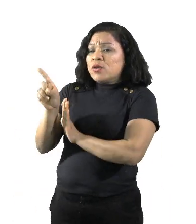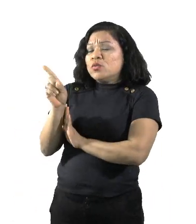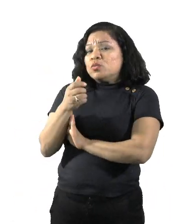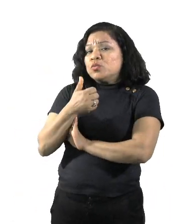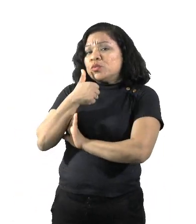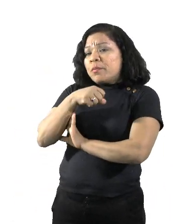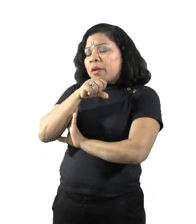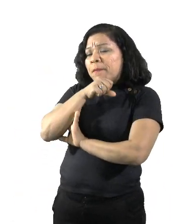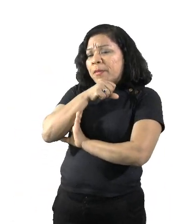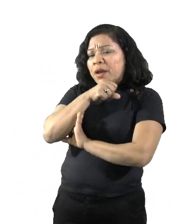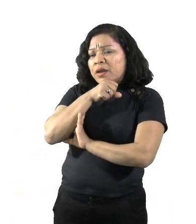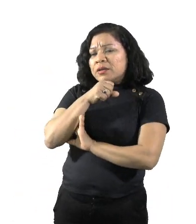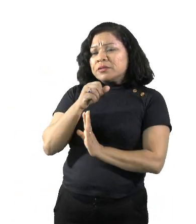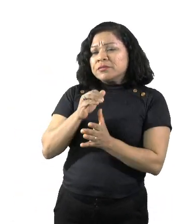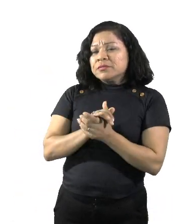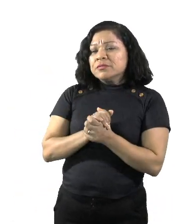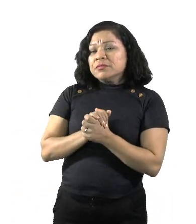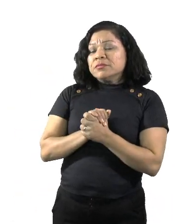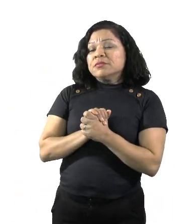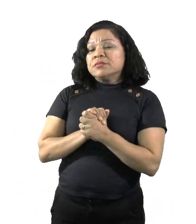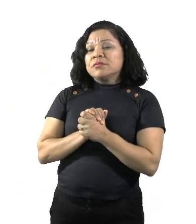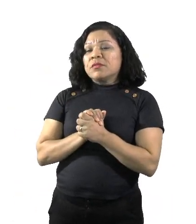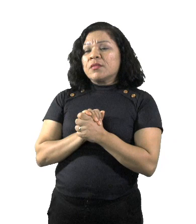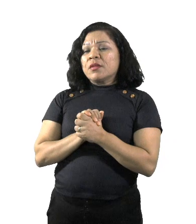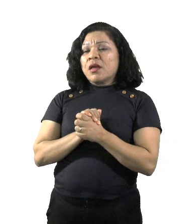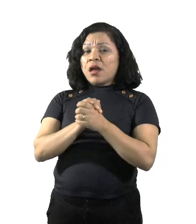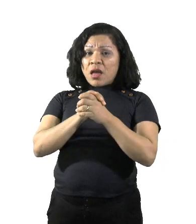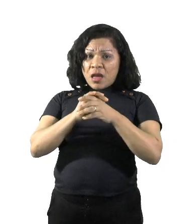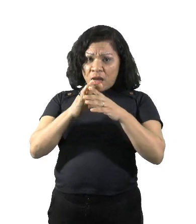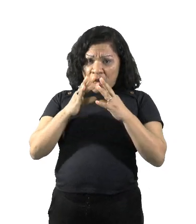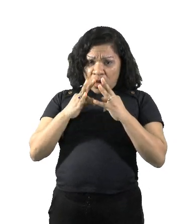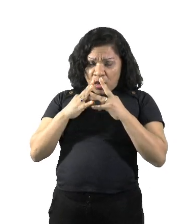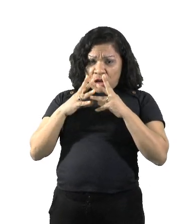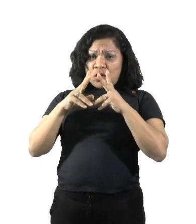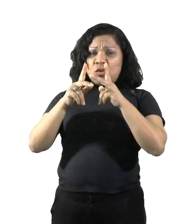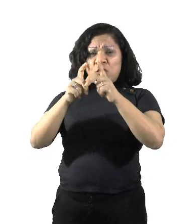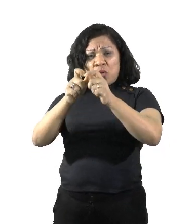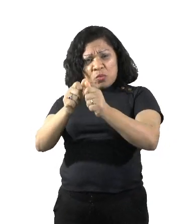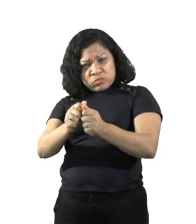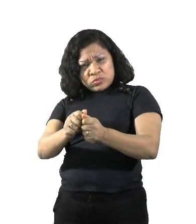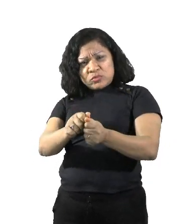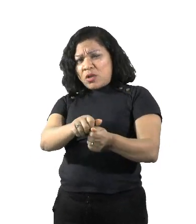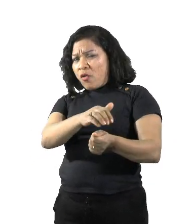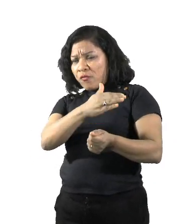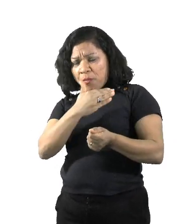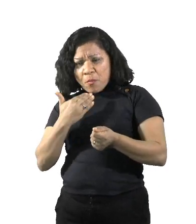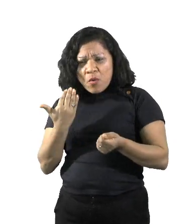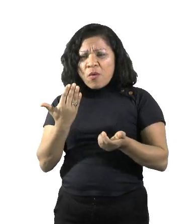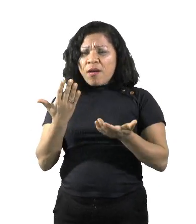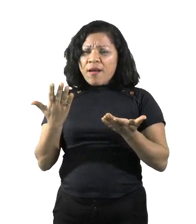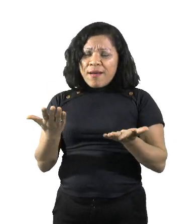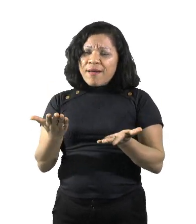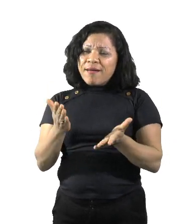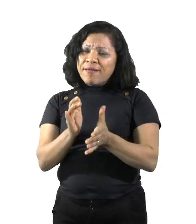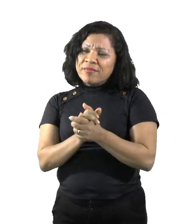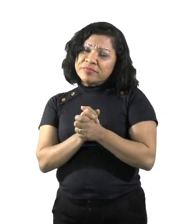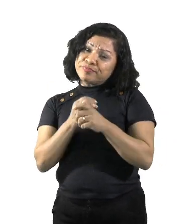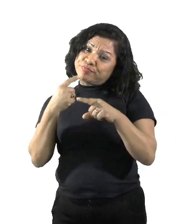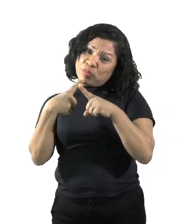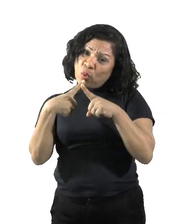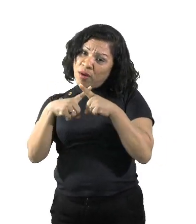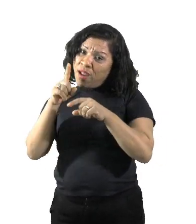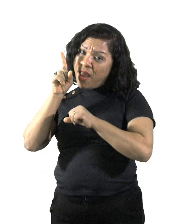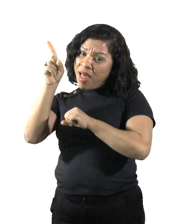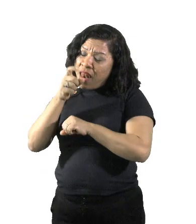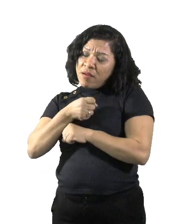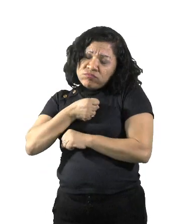gelo? Ou seja, os pinguins são aves que vivem em um ambiente muito, muito, muito gelado. E